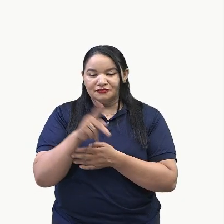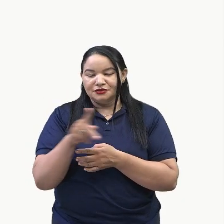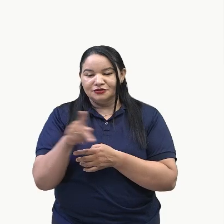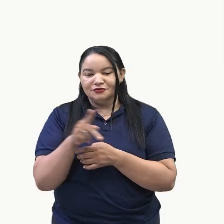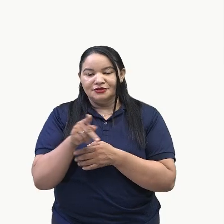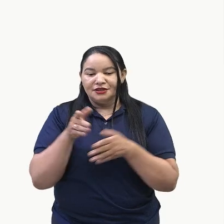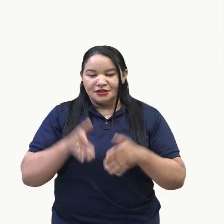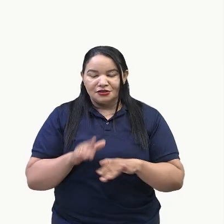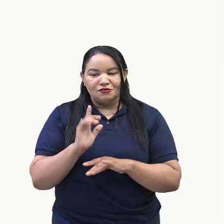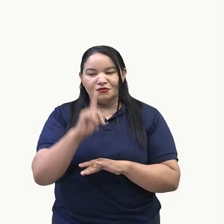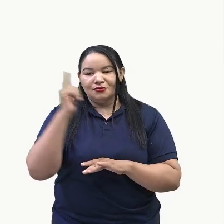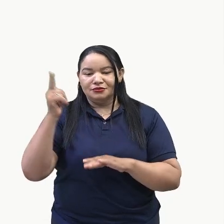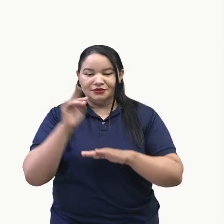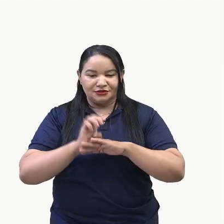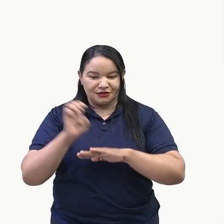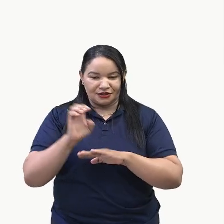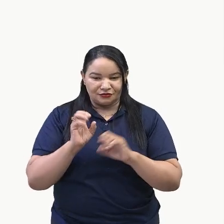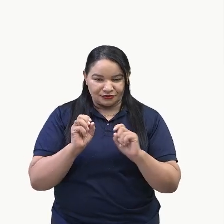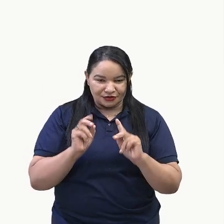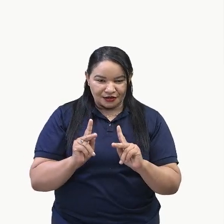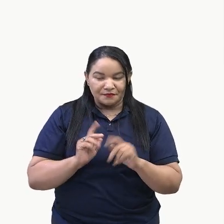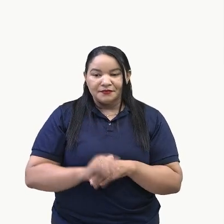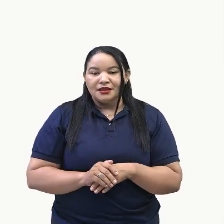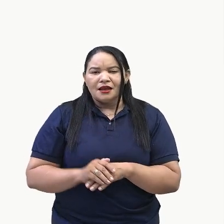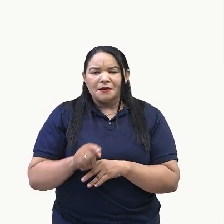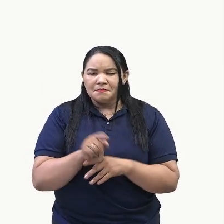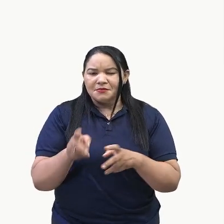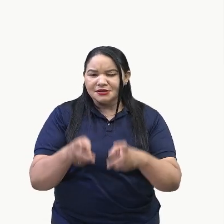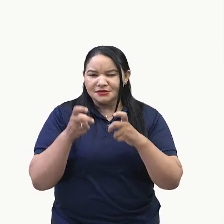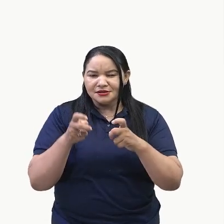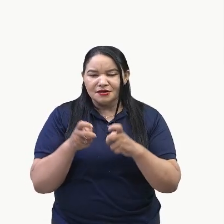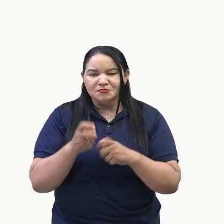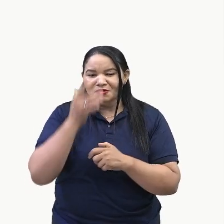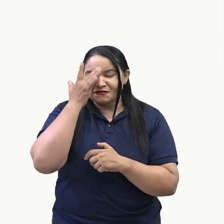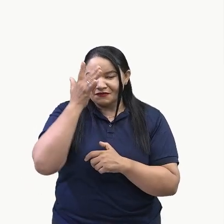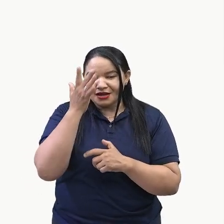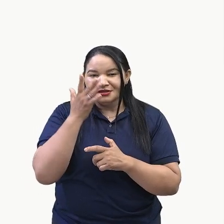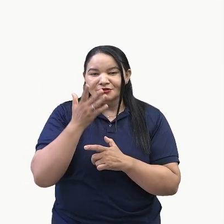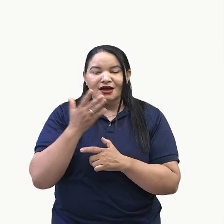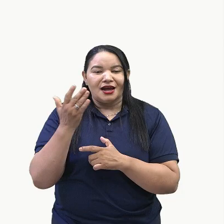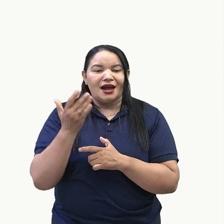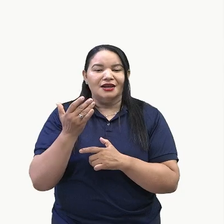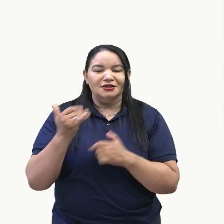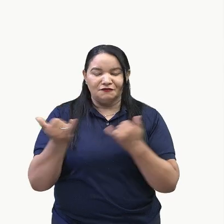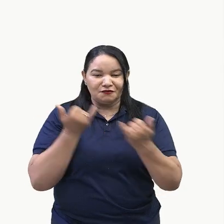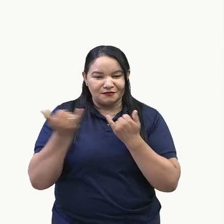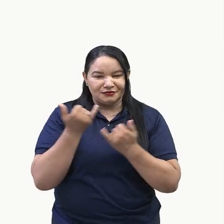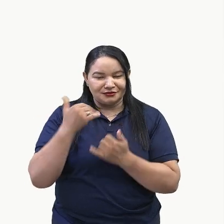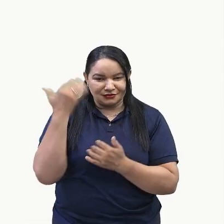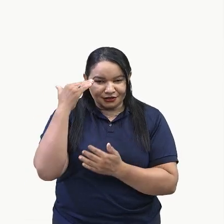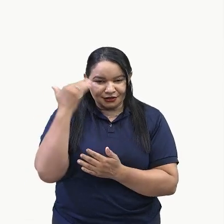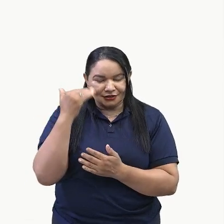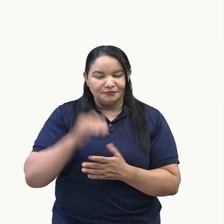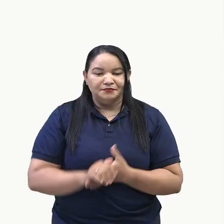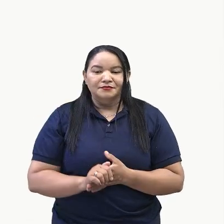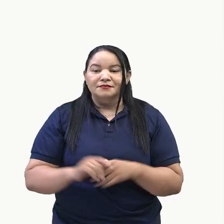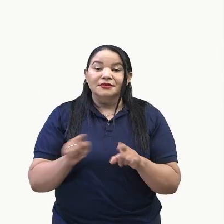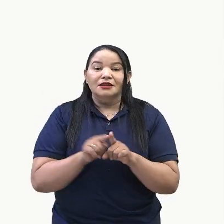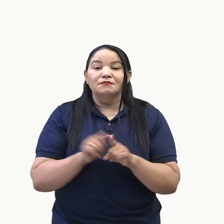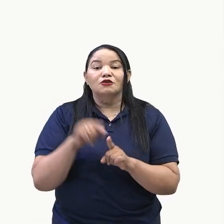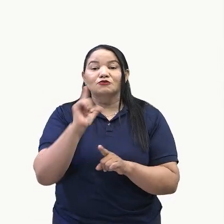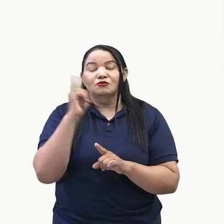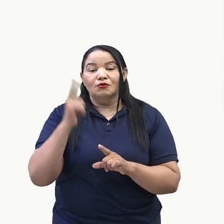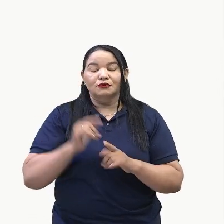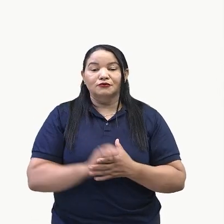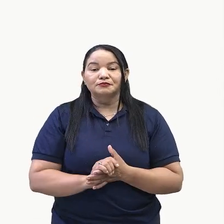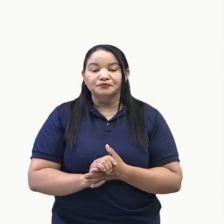em outros estados. Conseguem perceber como fica tudo mais tranquilo para a gente entender? Temos também o gráfico de pizza